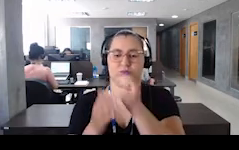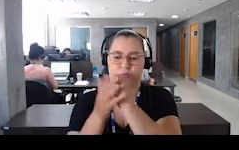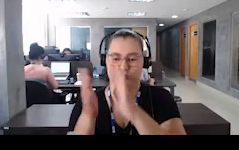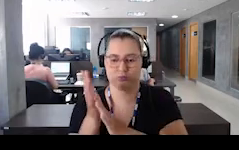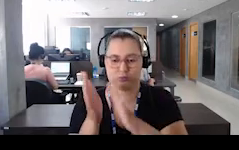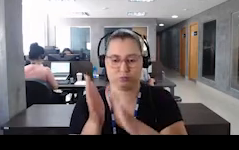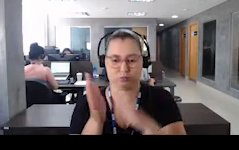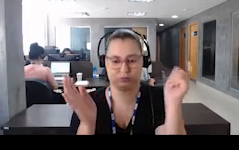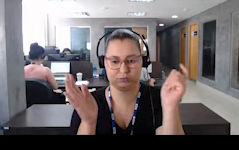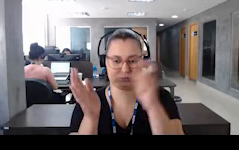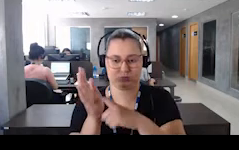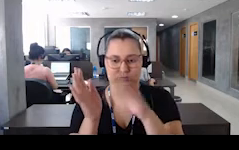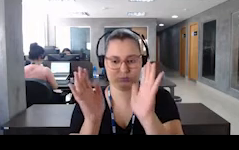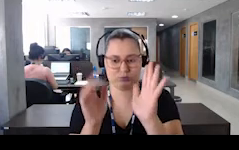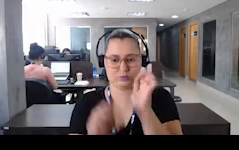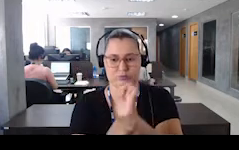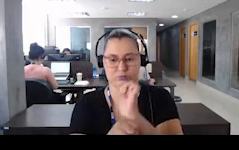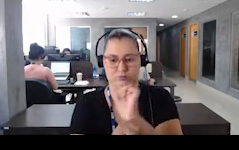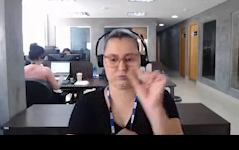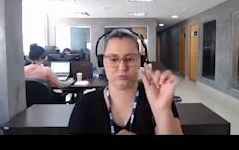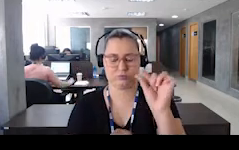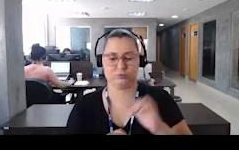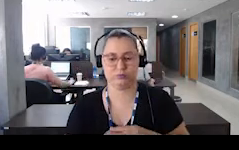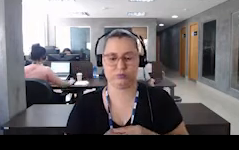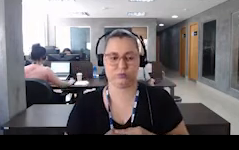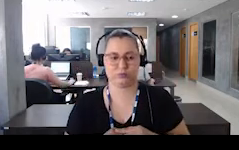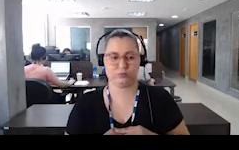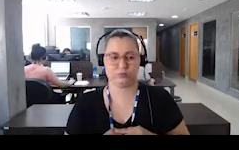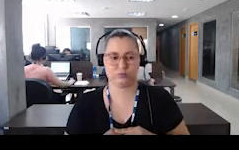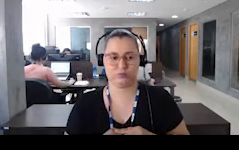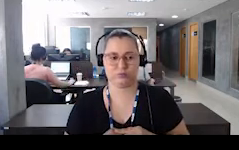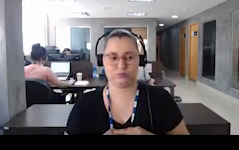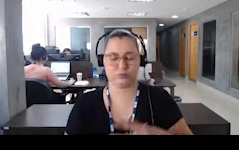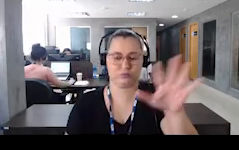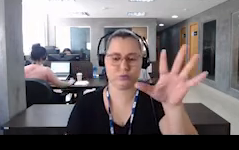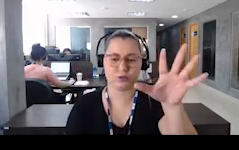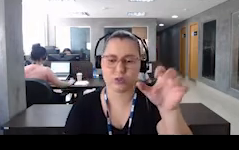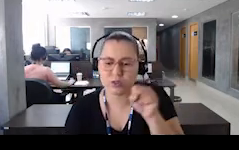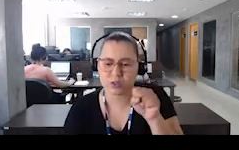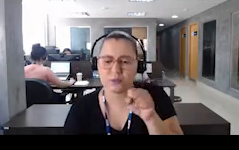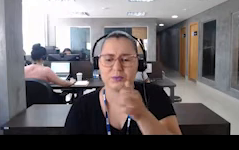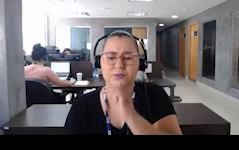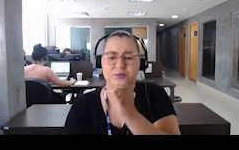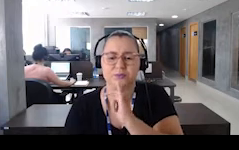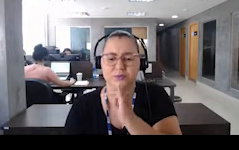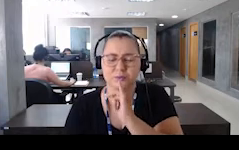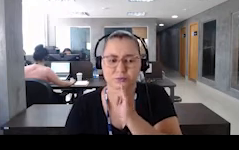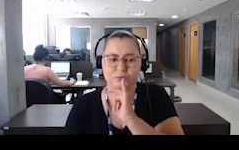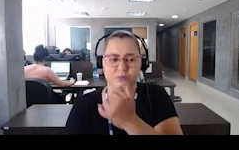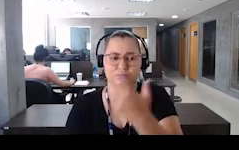na atividade aqui, só um instante. Esse aqui eu acho que a gente acabou pegando o exemplo